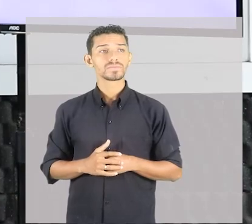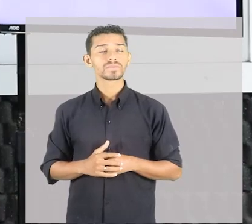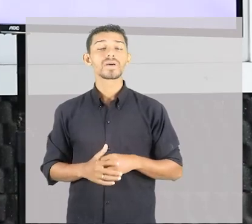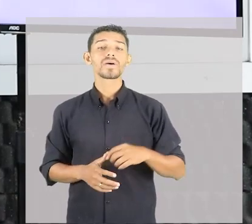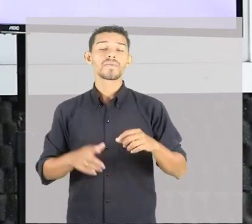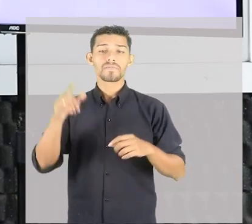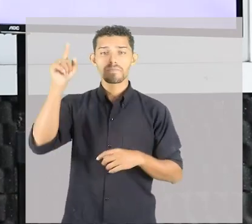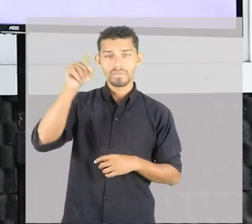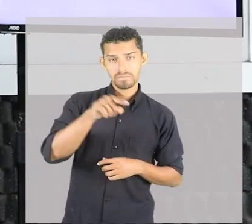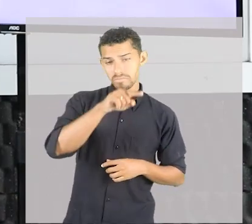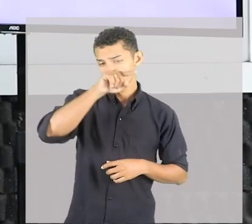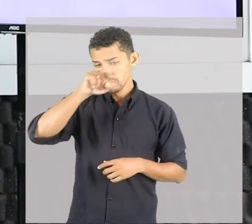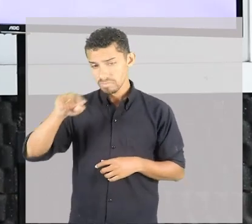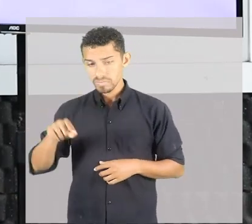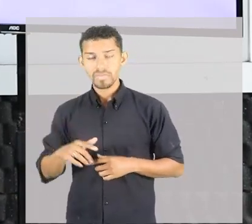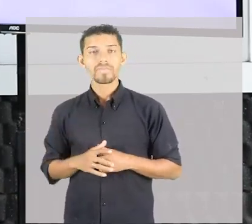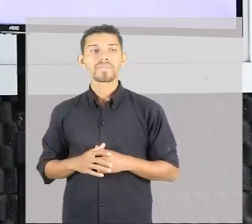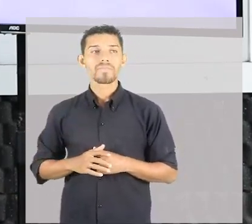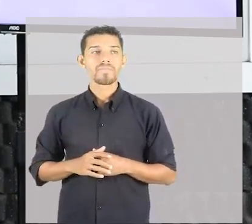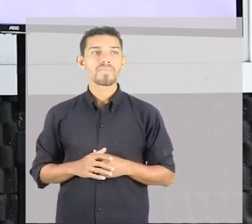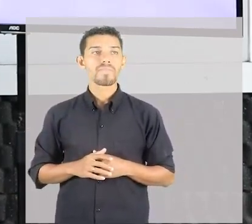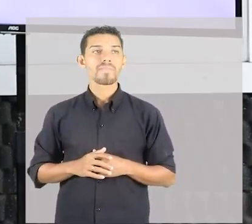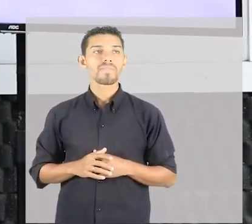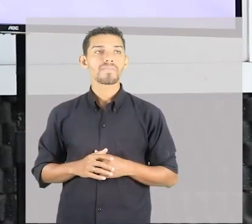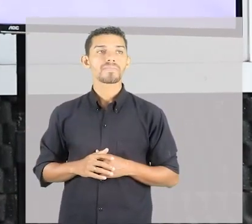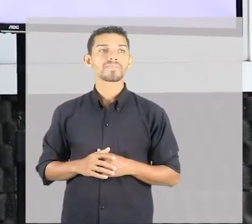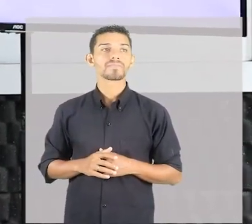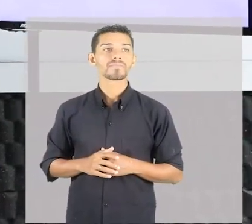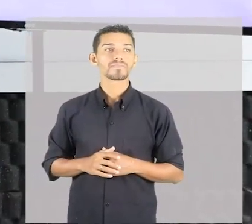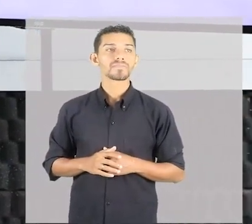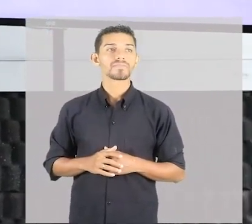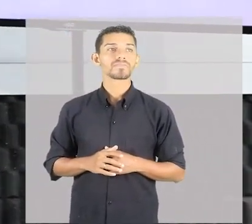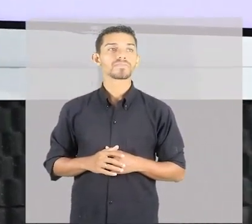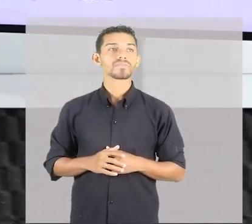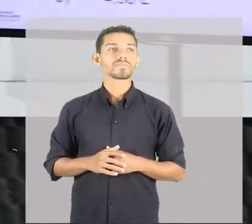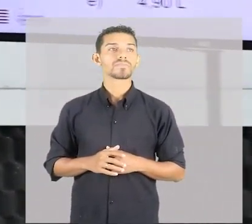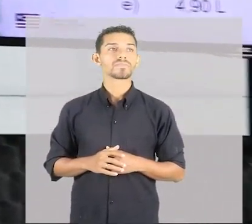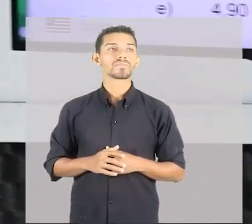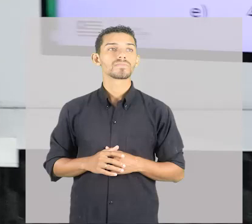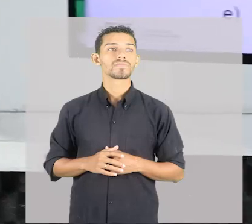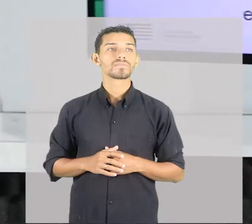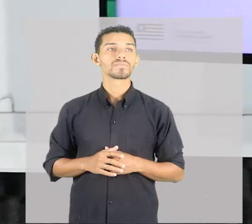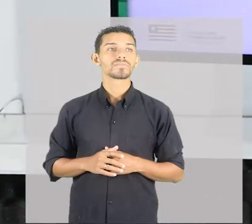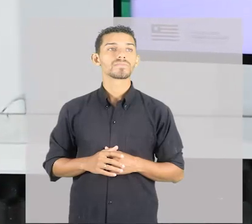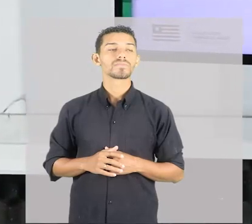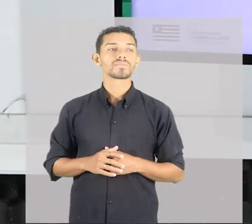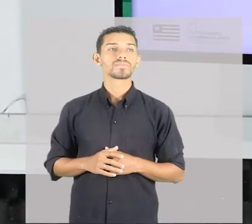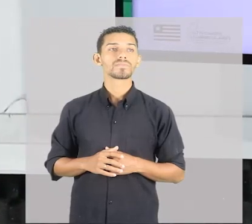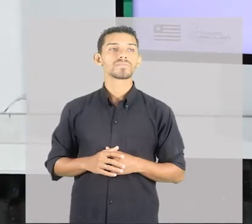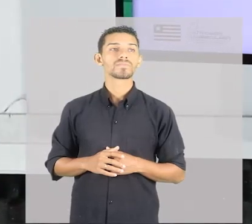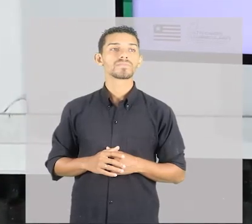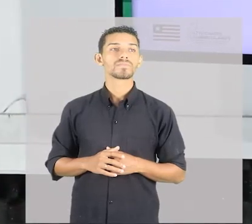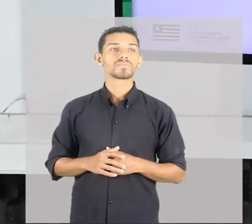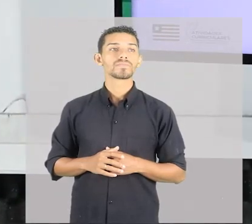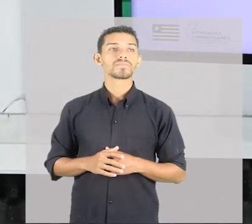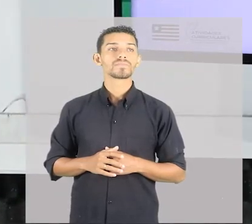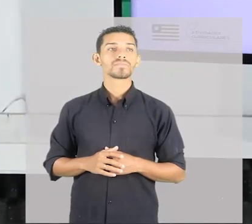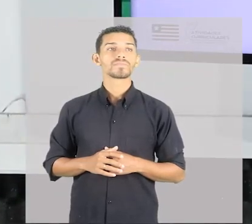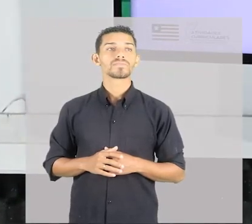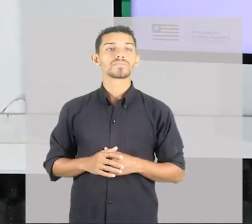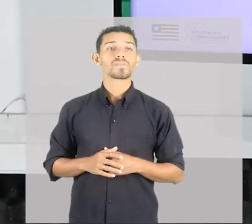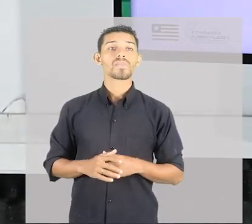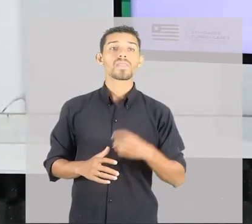pelos extremos e quando você vai achar isso aqui você tem